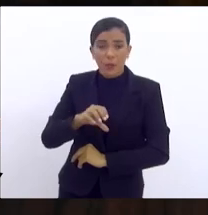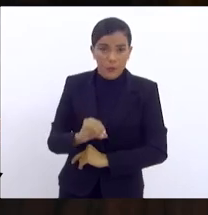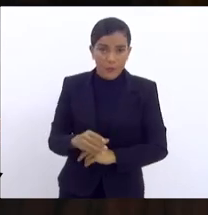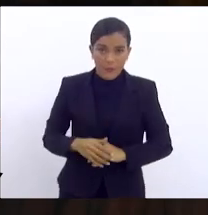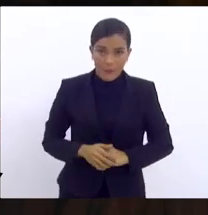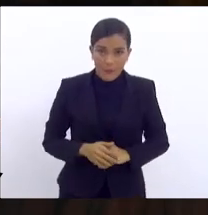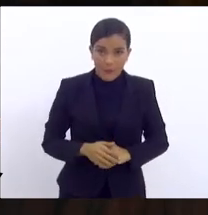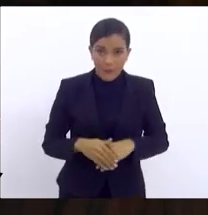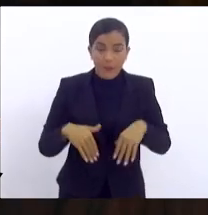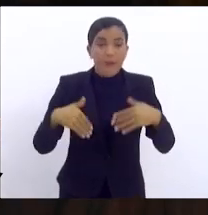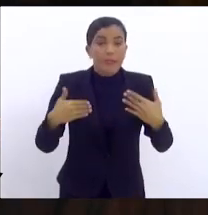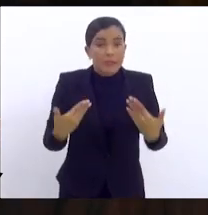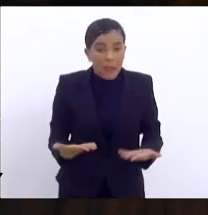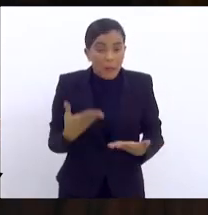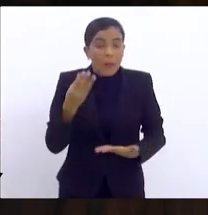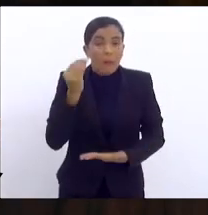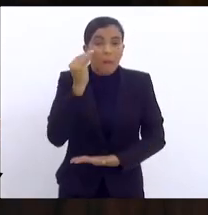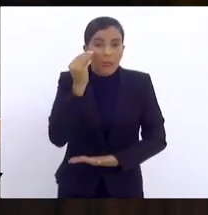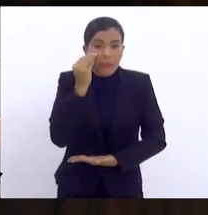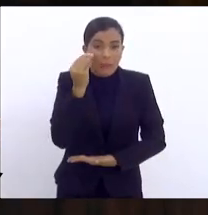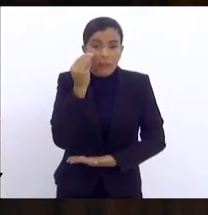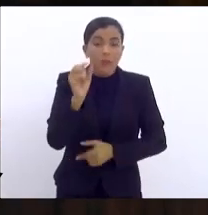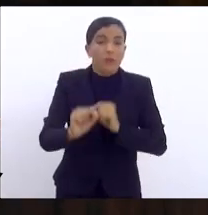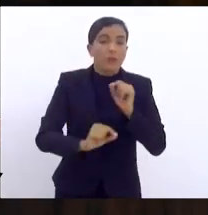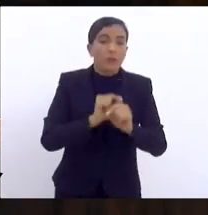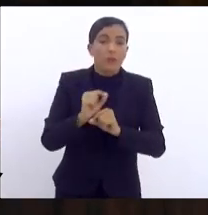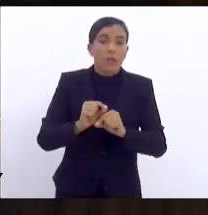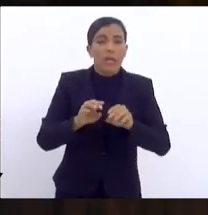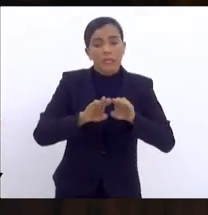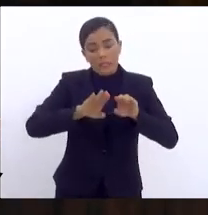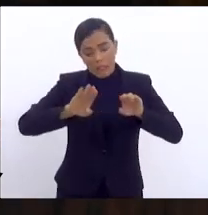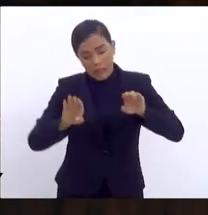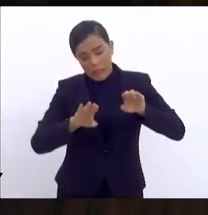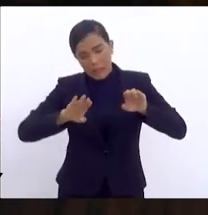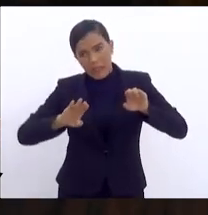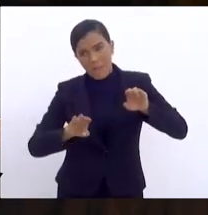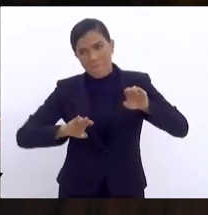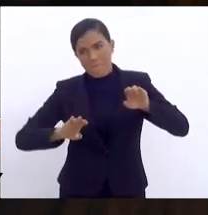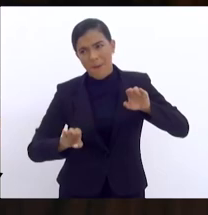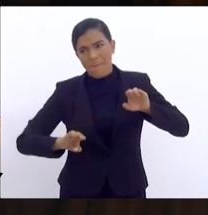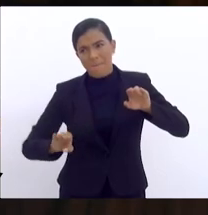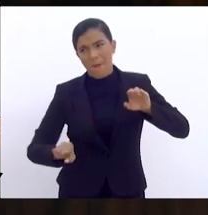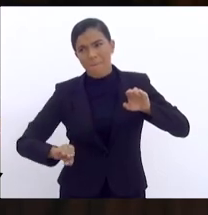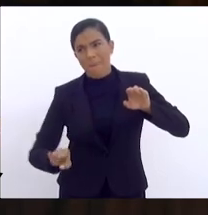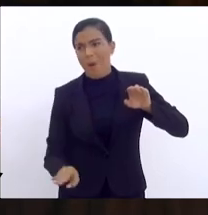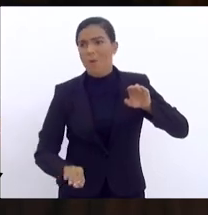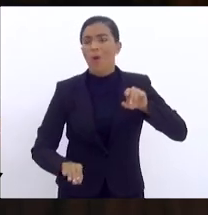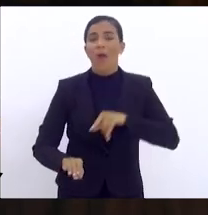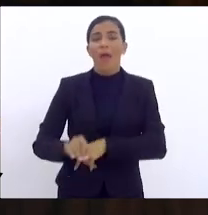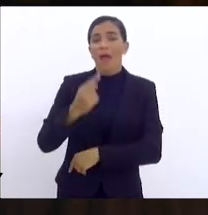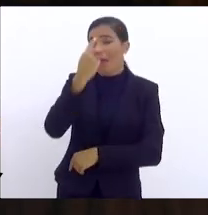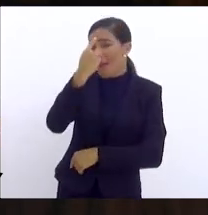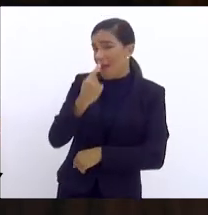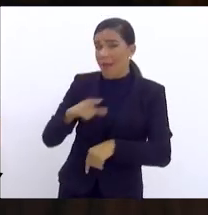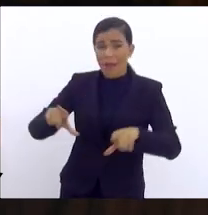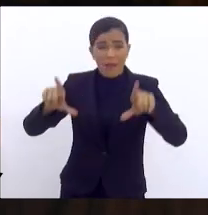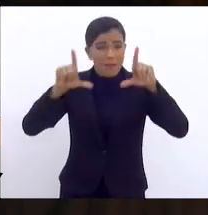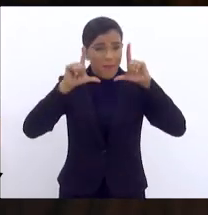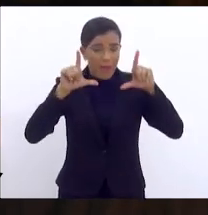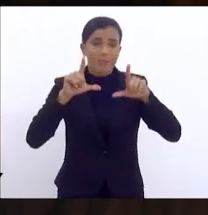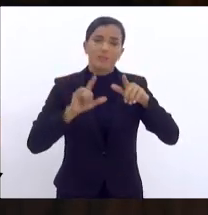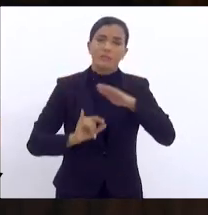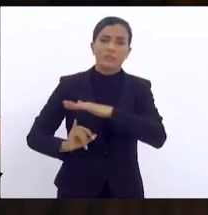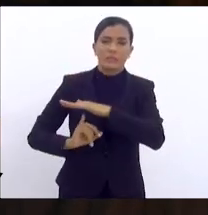então a tentativa também de denegrir cada vez mais a imagem das